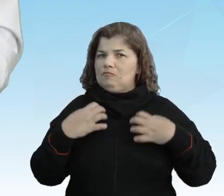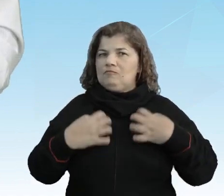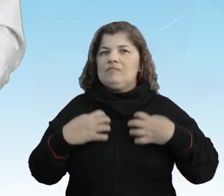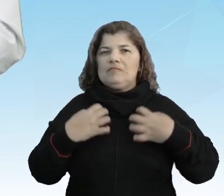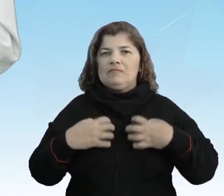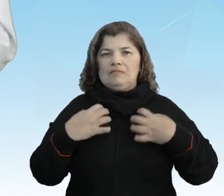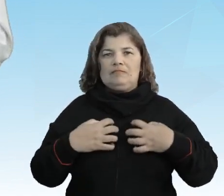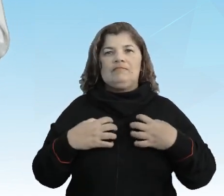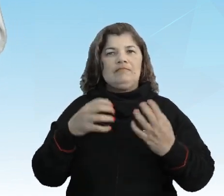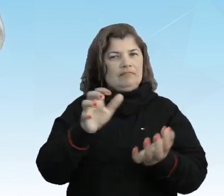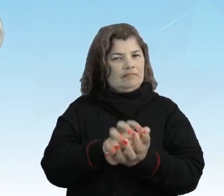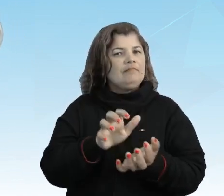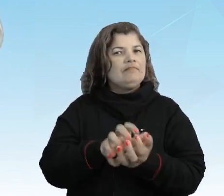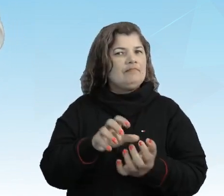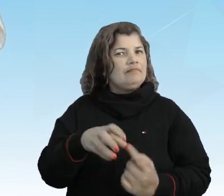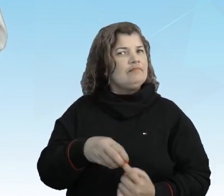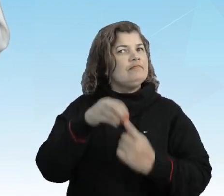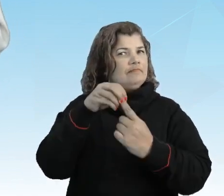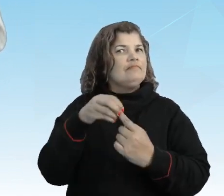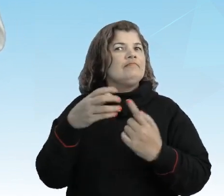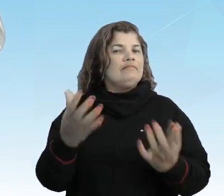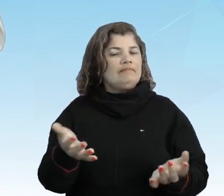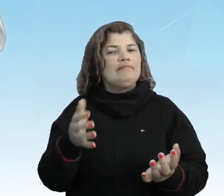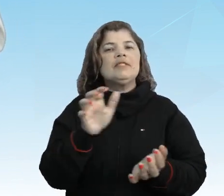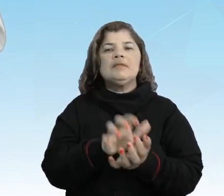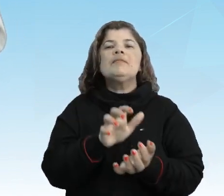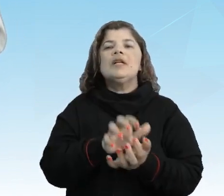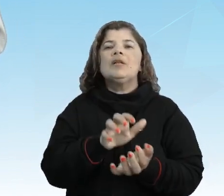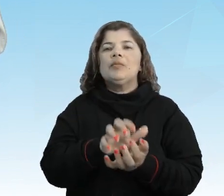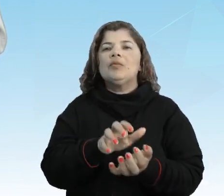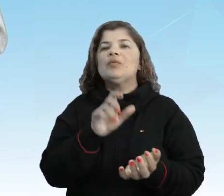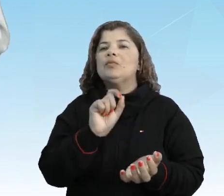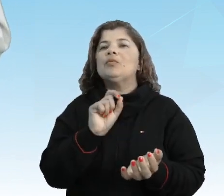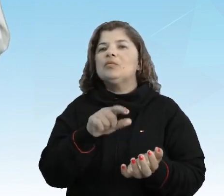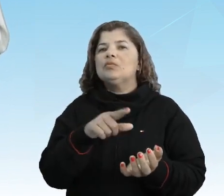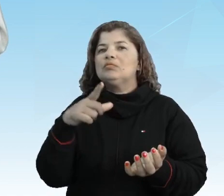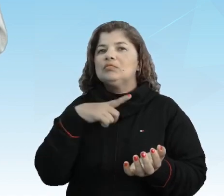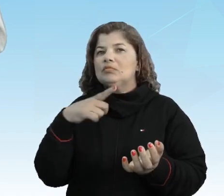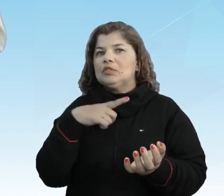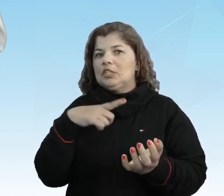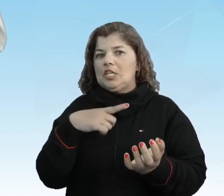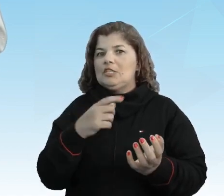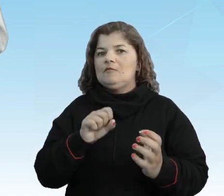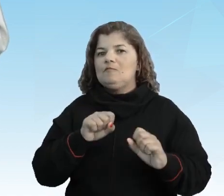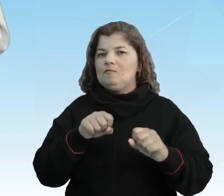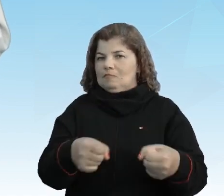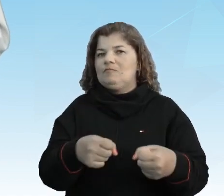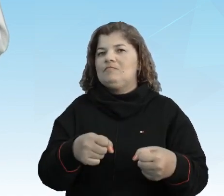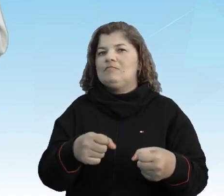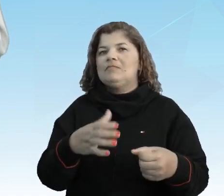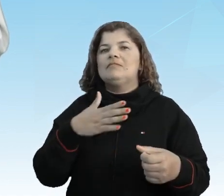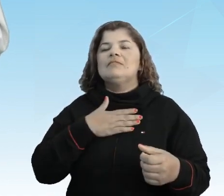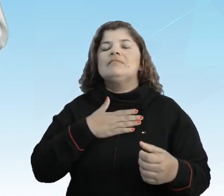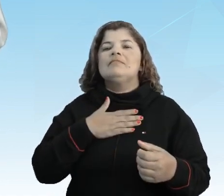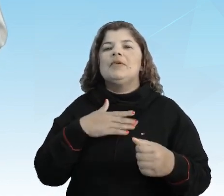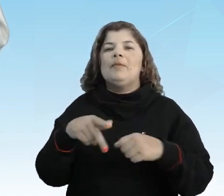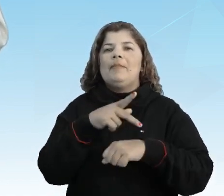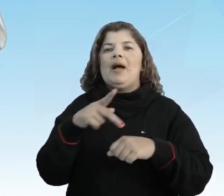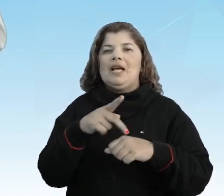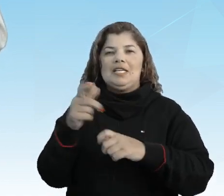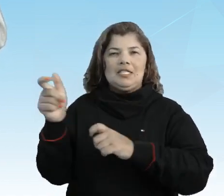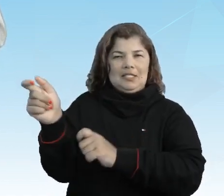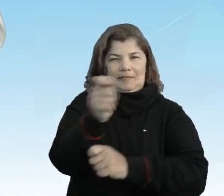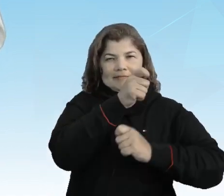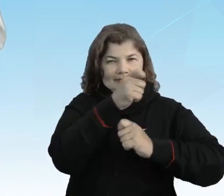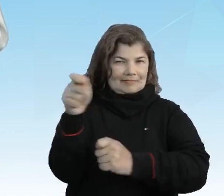Pernambuco. Ô professor, aí no pernambucano, o pernambucano em si, ele tem esse espírito, né? Pernambuco, meu país, certo? A nossa